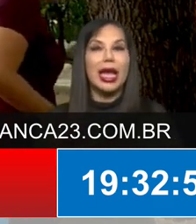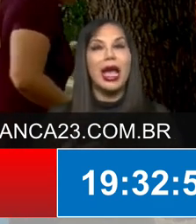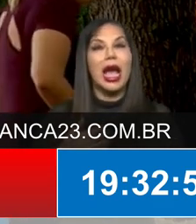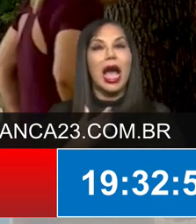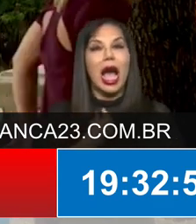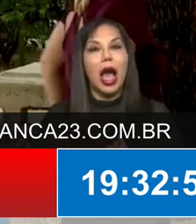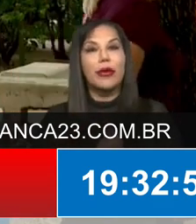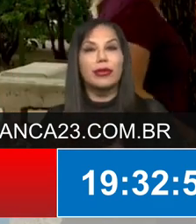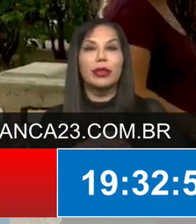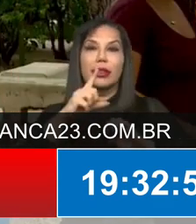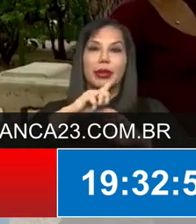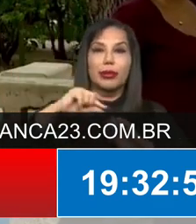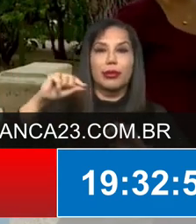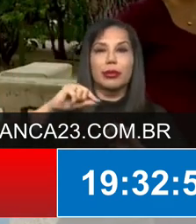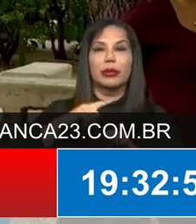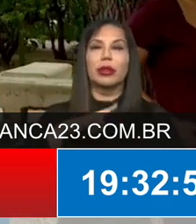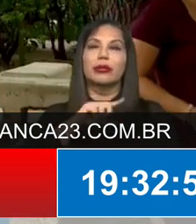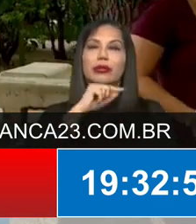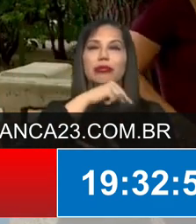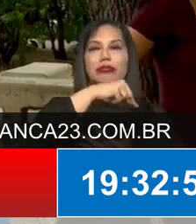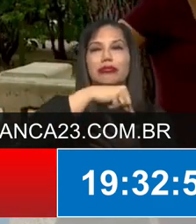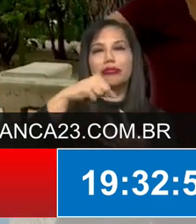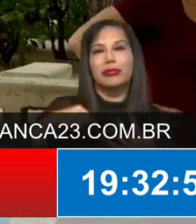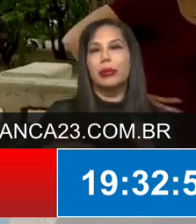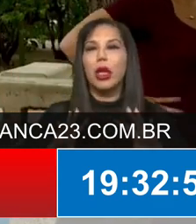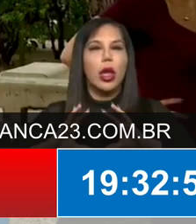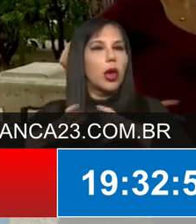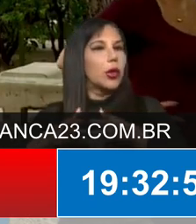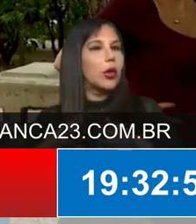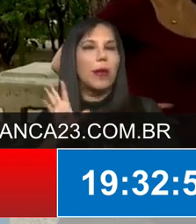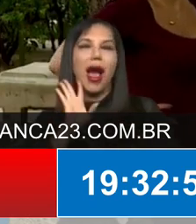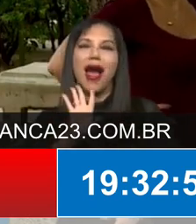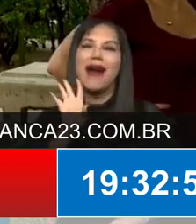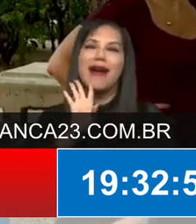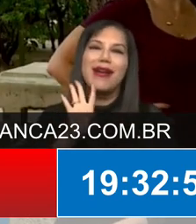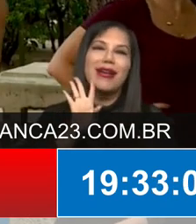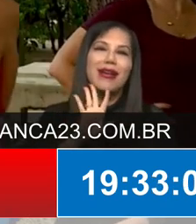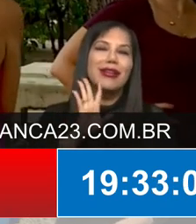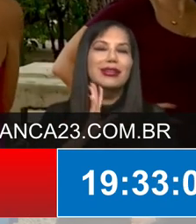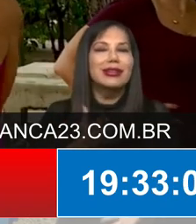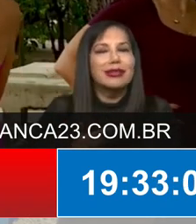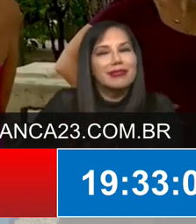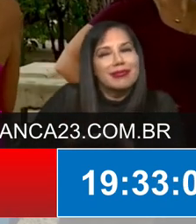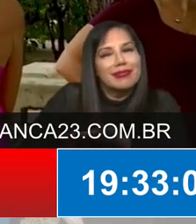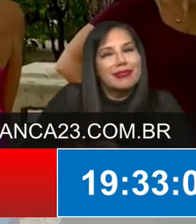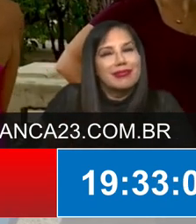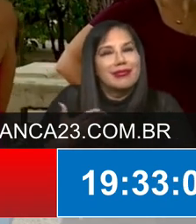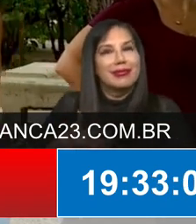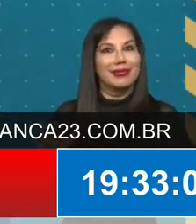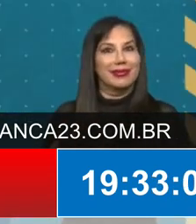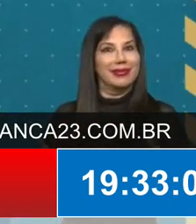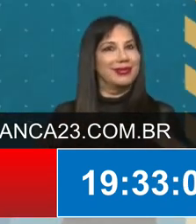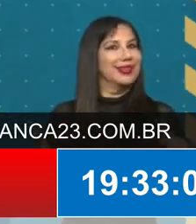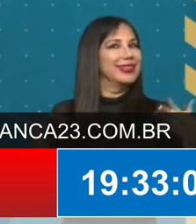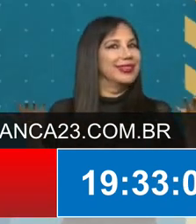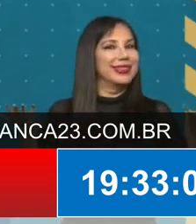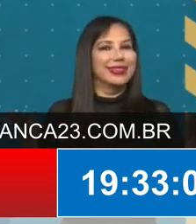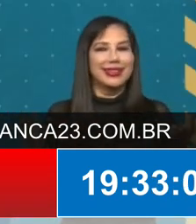empreendedora tem muito empreendedora aqui então é um grupo muito bacana assim que te envolve mesmo e te